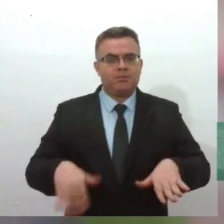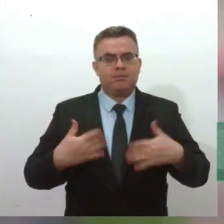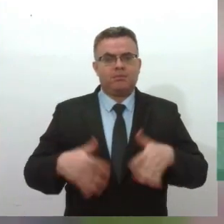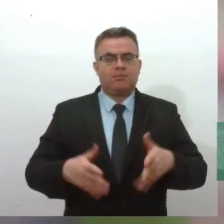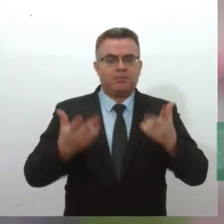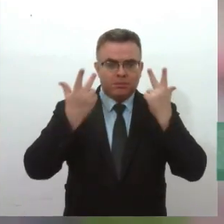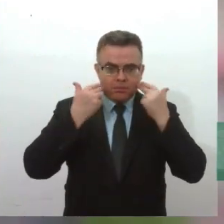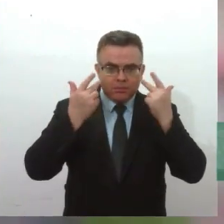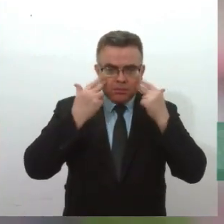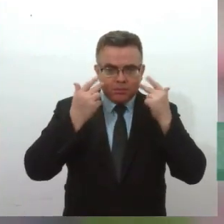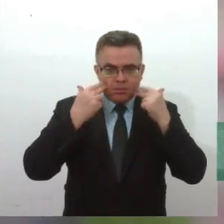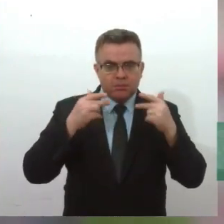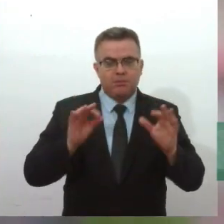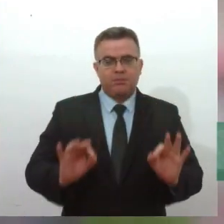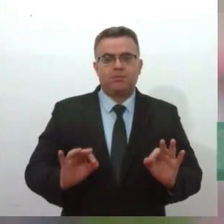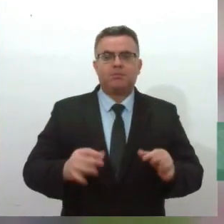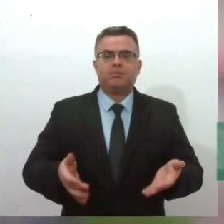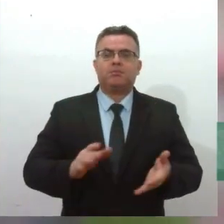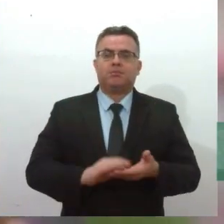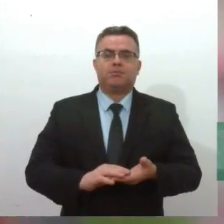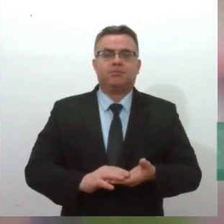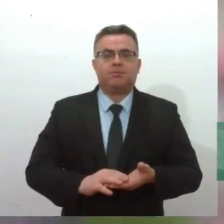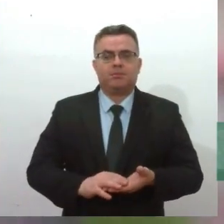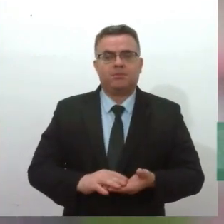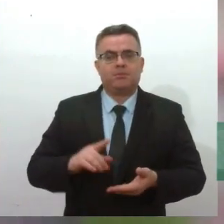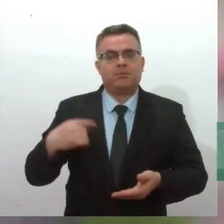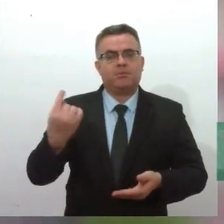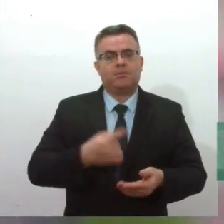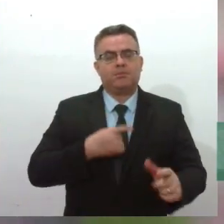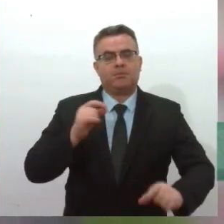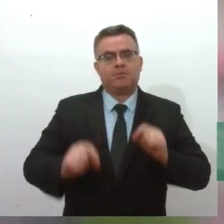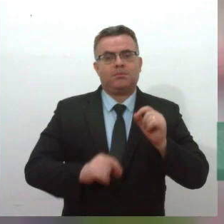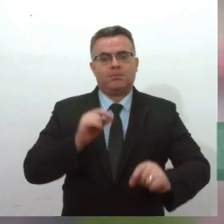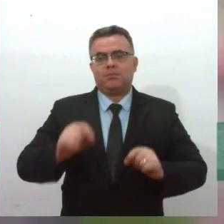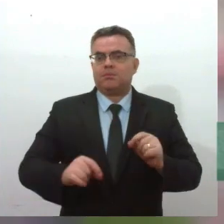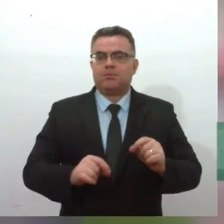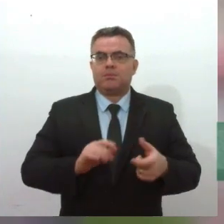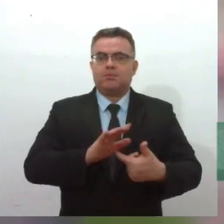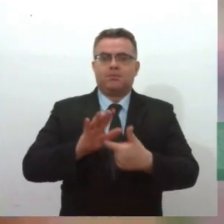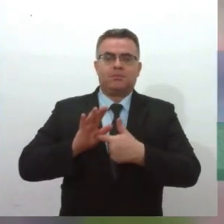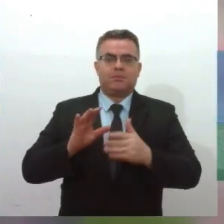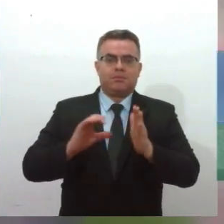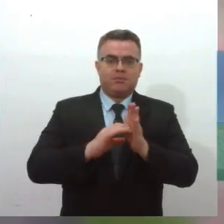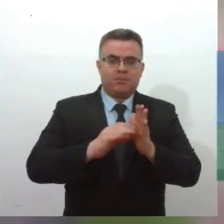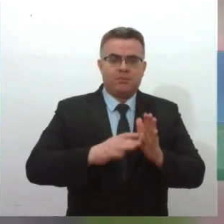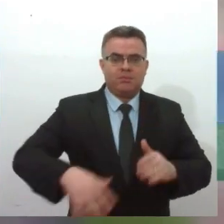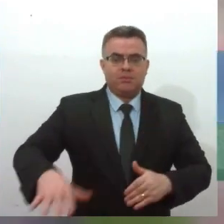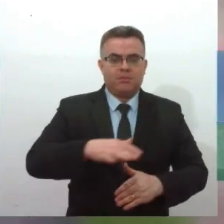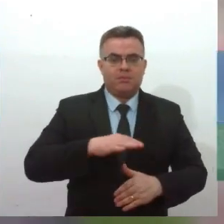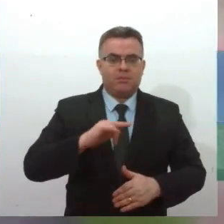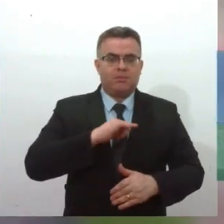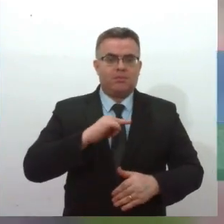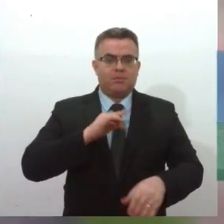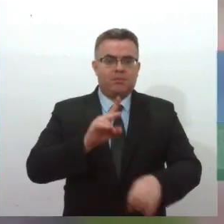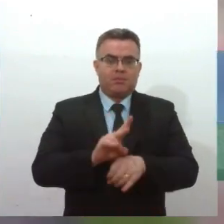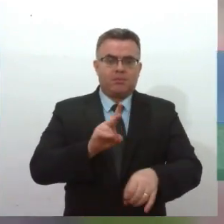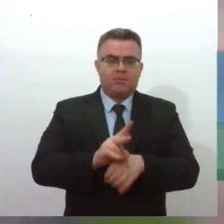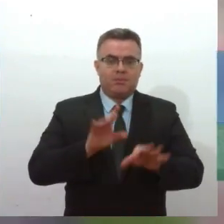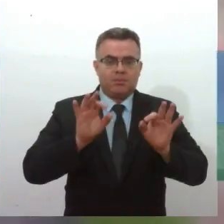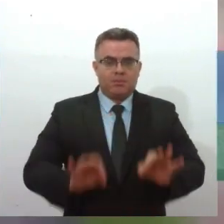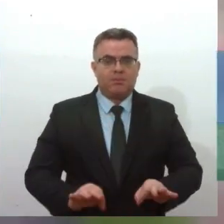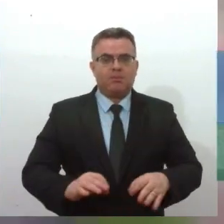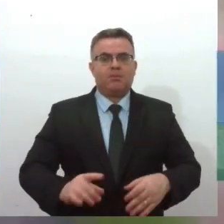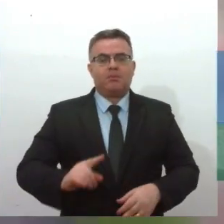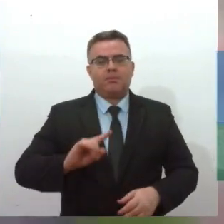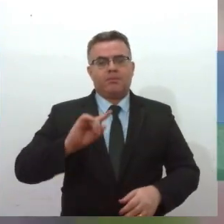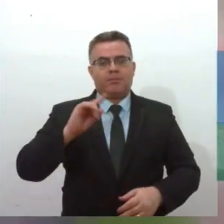normalmente né e a gente também tem e a figura hoje do animal comunitário no nosso código estadual de proteção animal aqui em Sergipe foi o meu